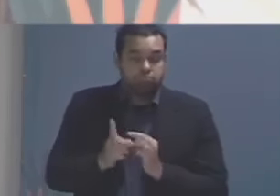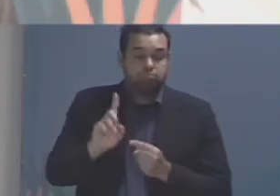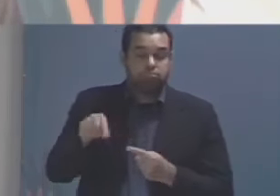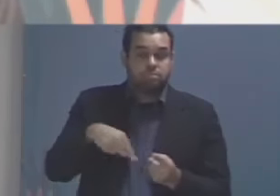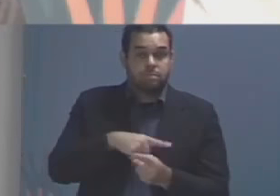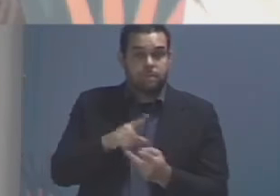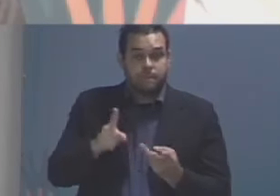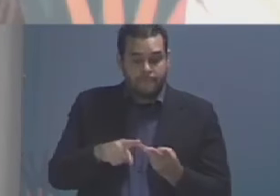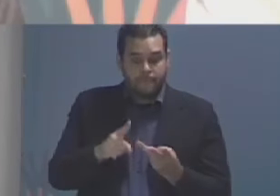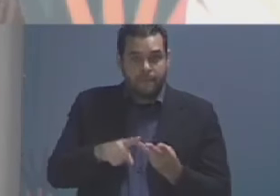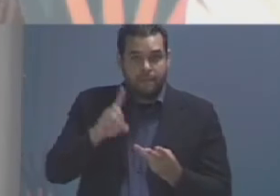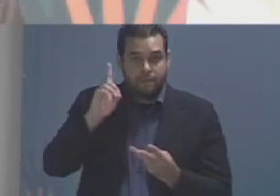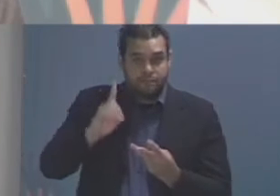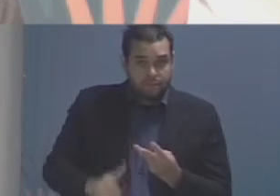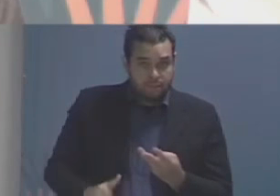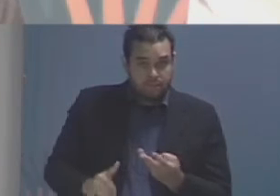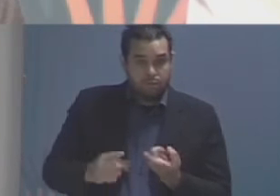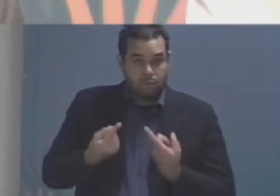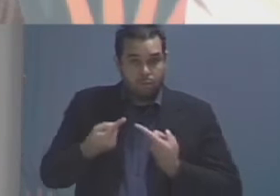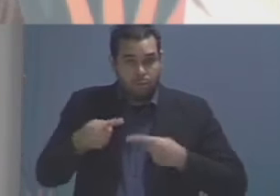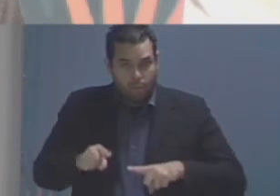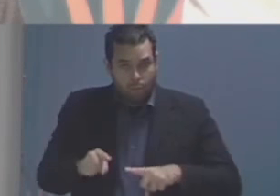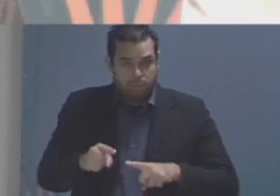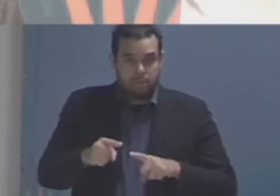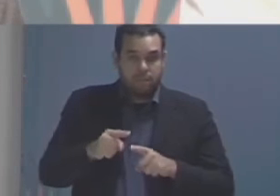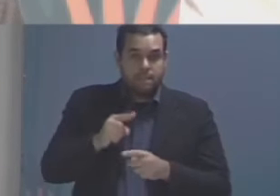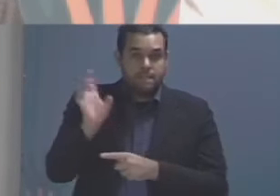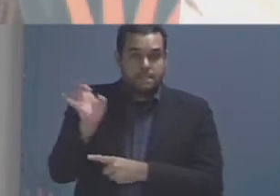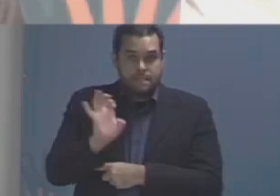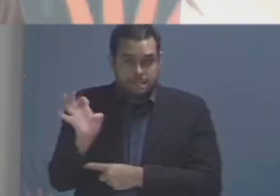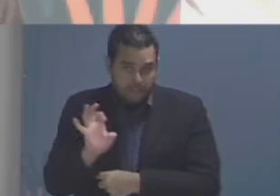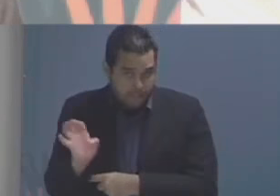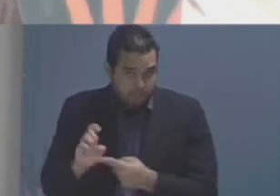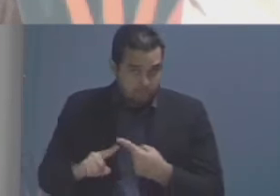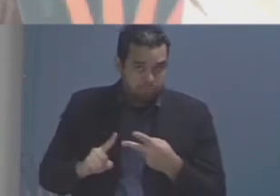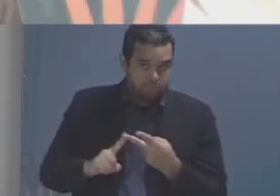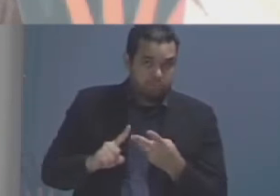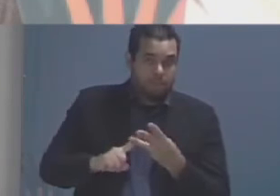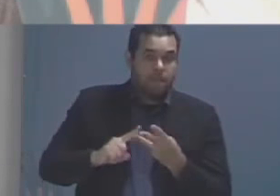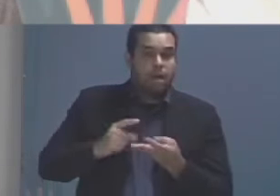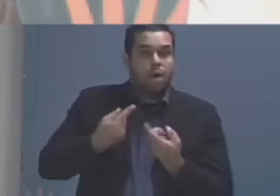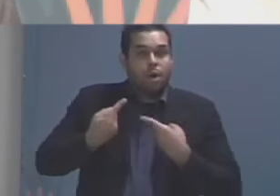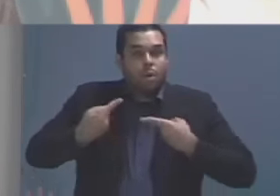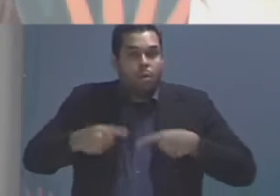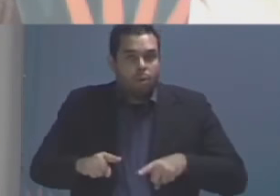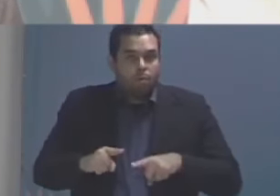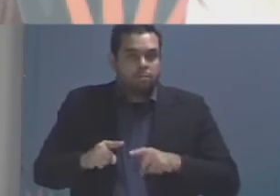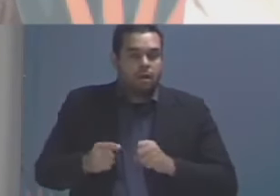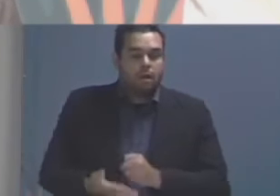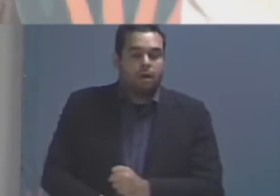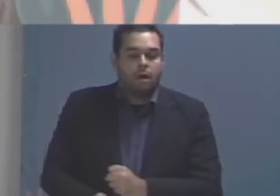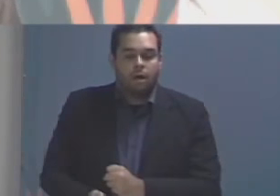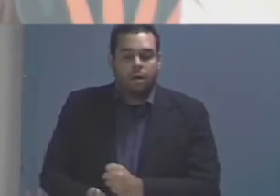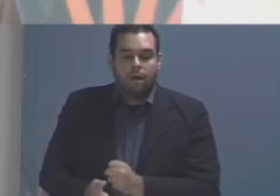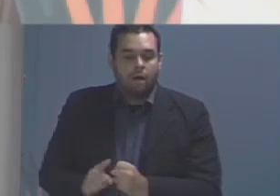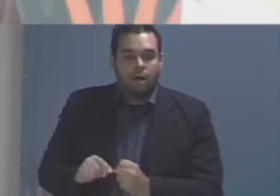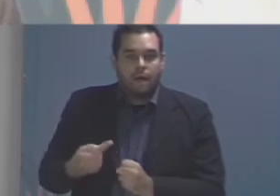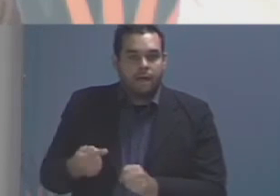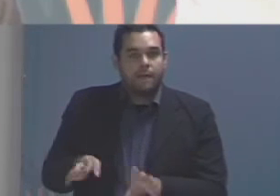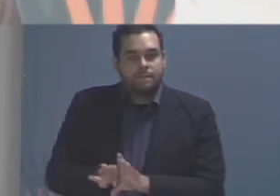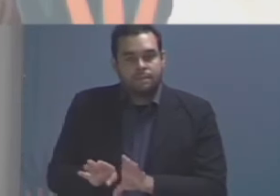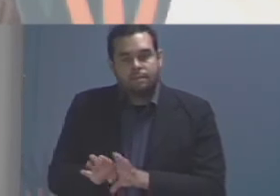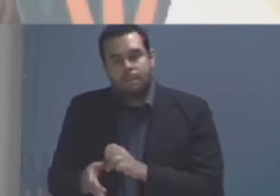questão, os direitos e enfrentamento às violências de gênero e sexuais, direitos e assistência aos usuários de drogas e suas famílias,